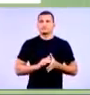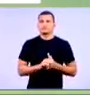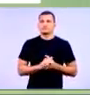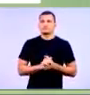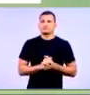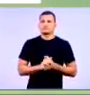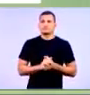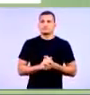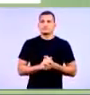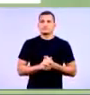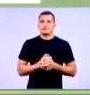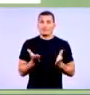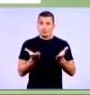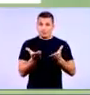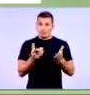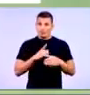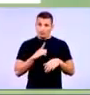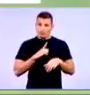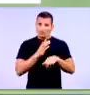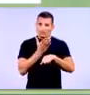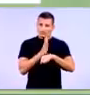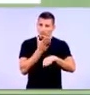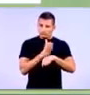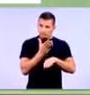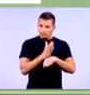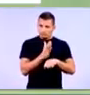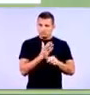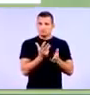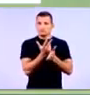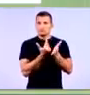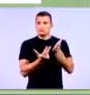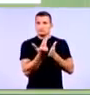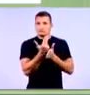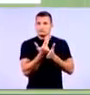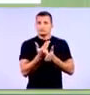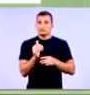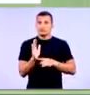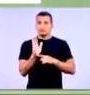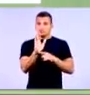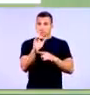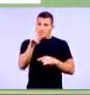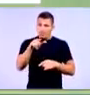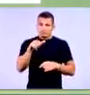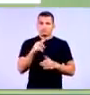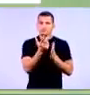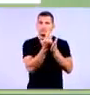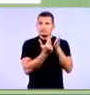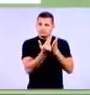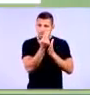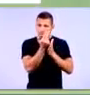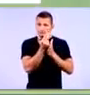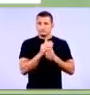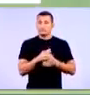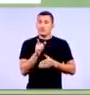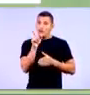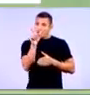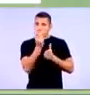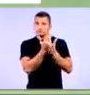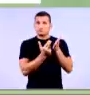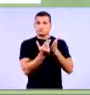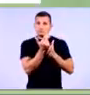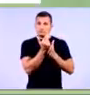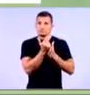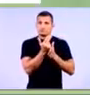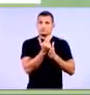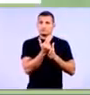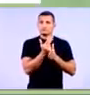E hoje nós temos uma atividade com mapa mental. Então, é por isso que nós trouxemos essa primeira imagem. O mapa mental, ele